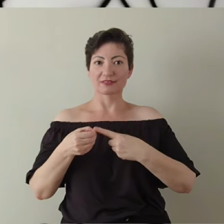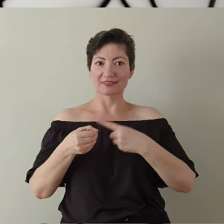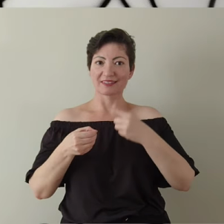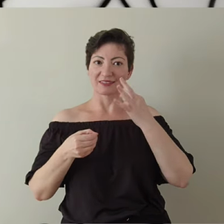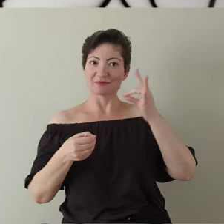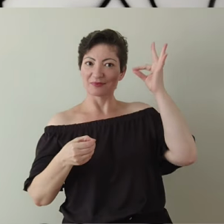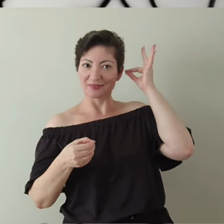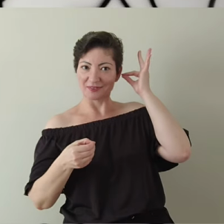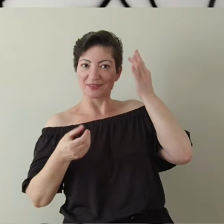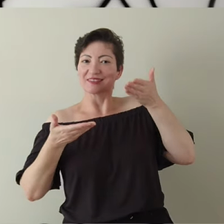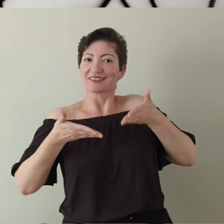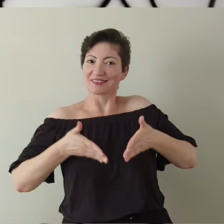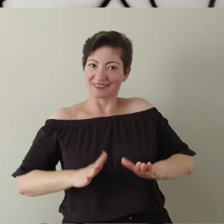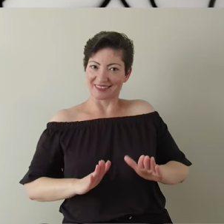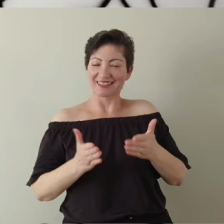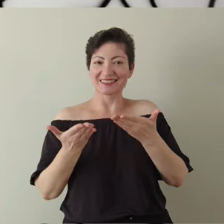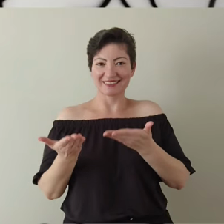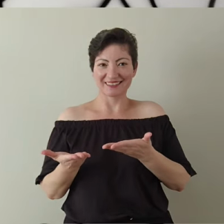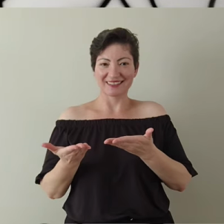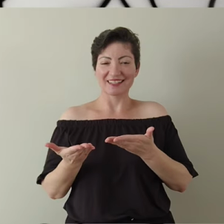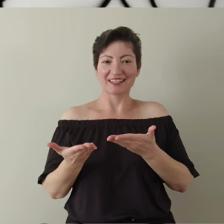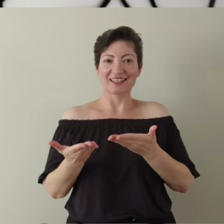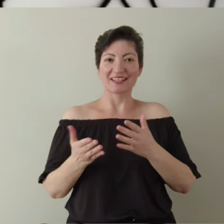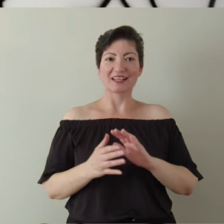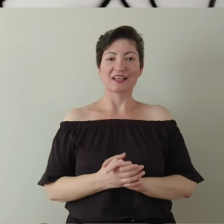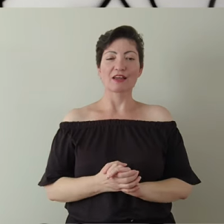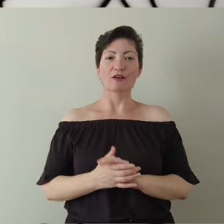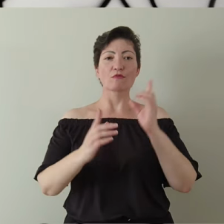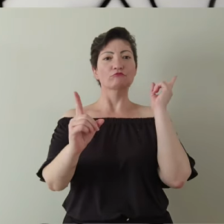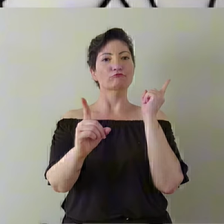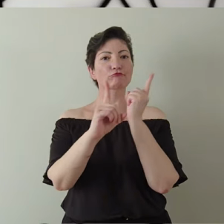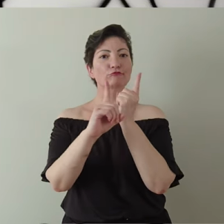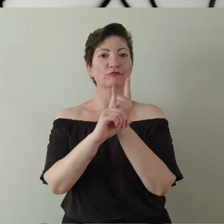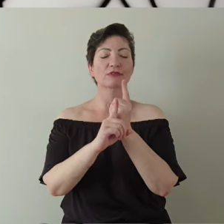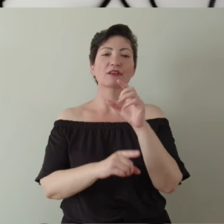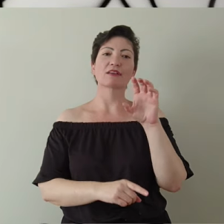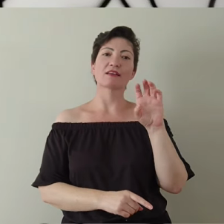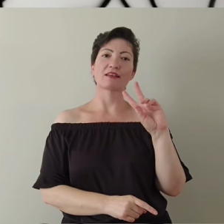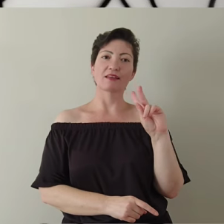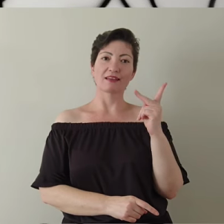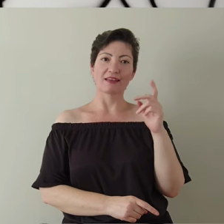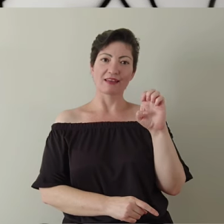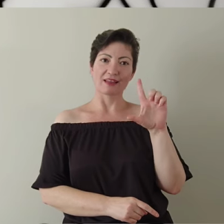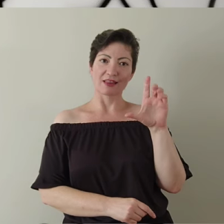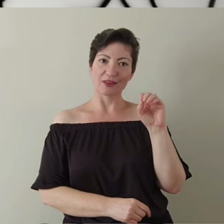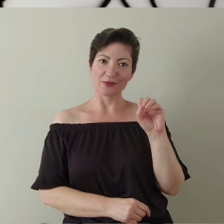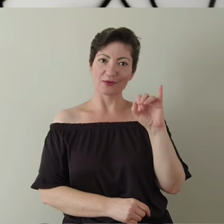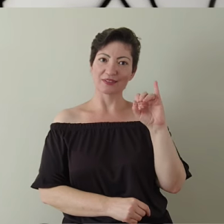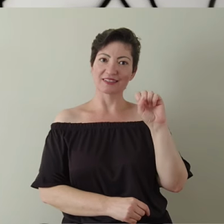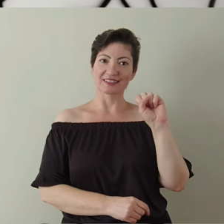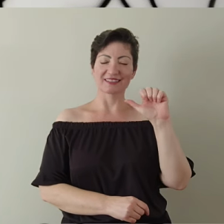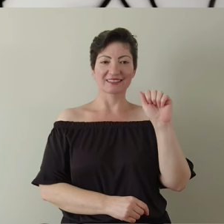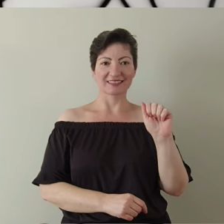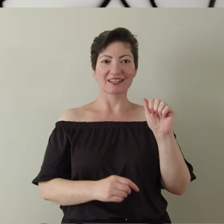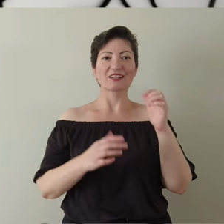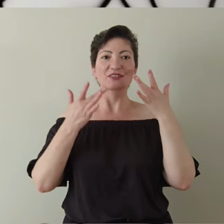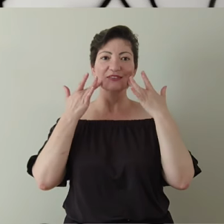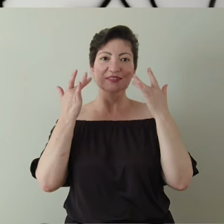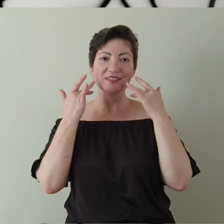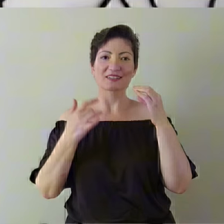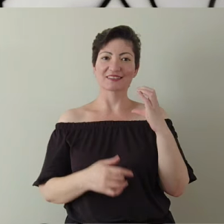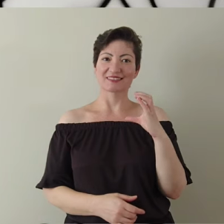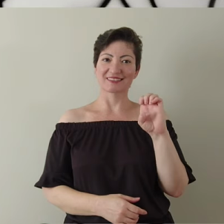minha cidade natal, eu reencontrei a Heloísa do Ceci, do Teatro Ceci, e aí ela me fez